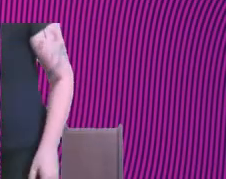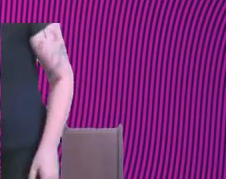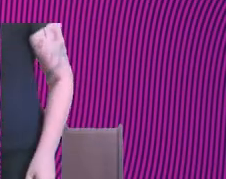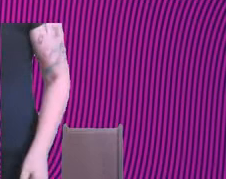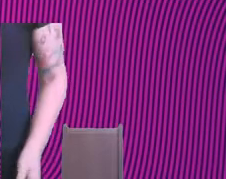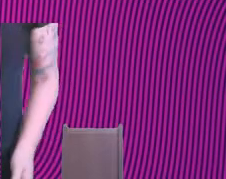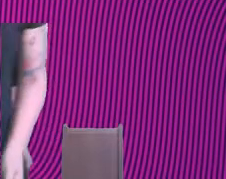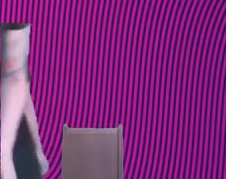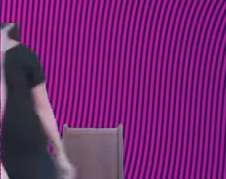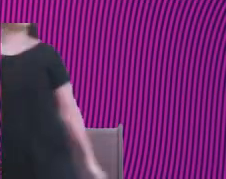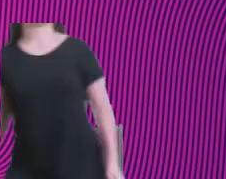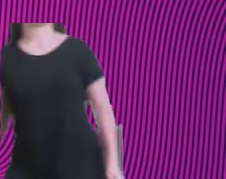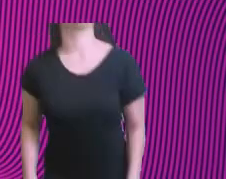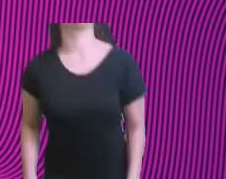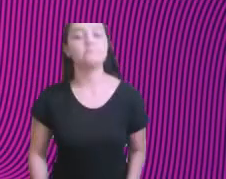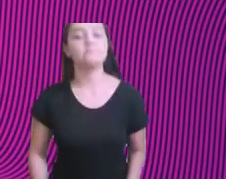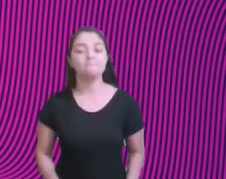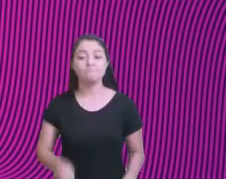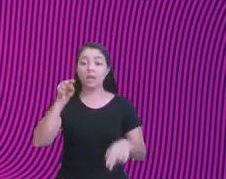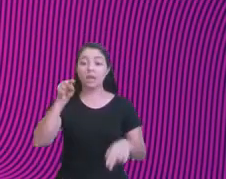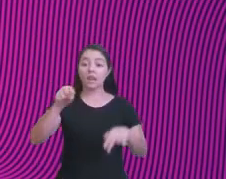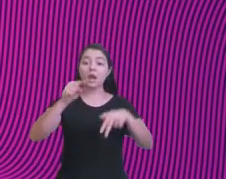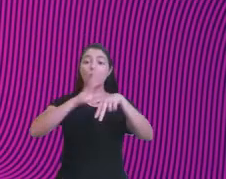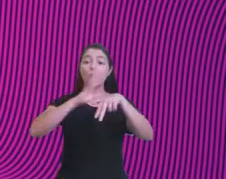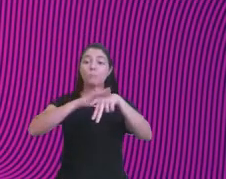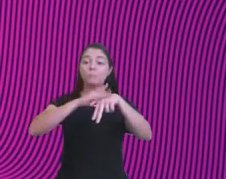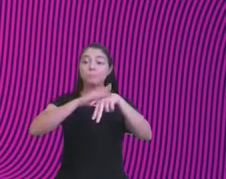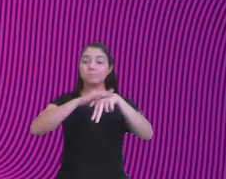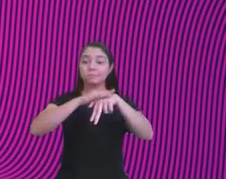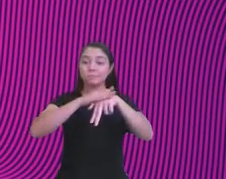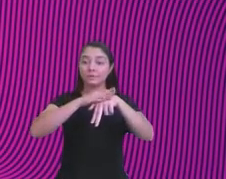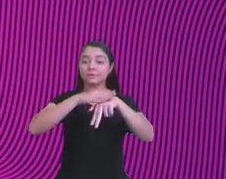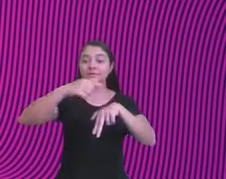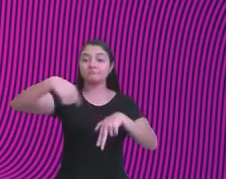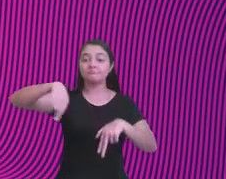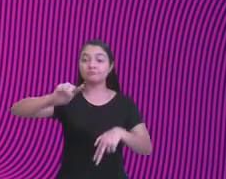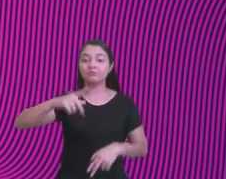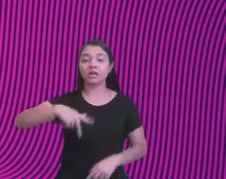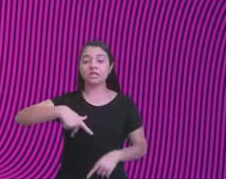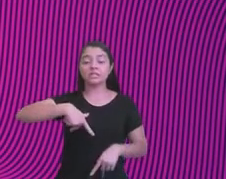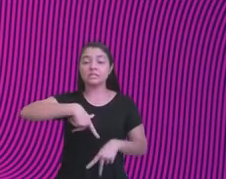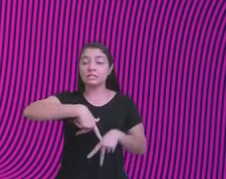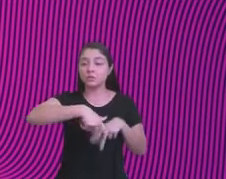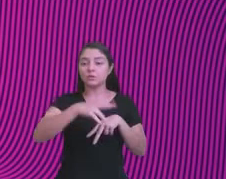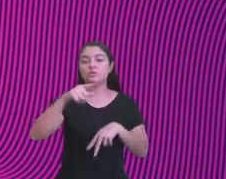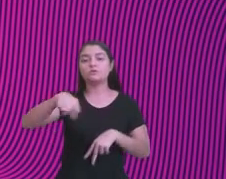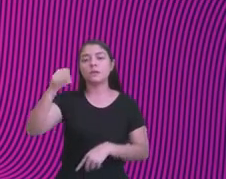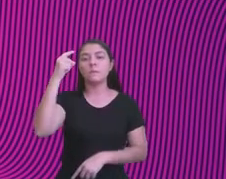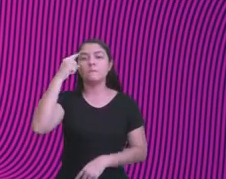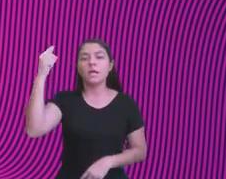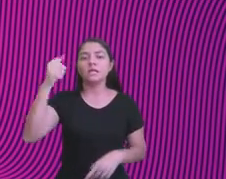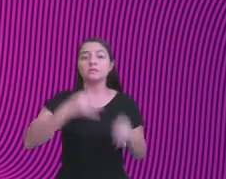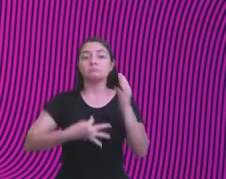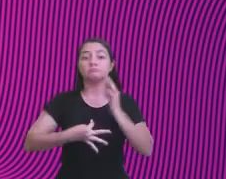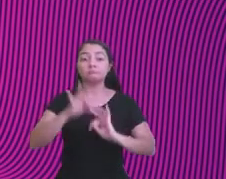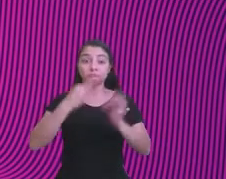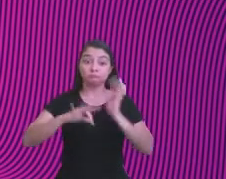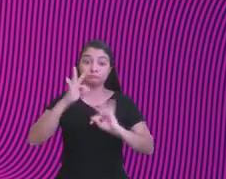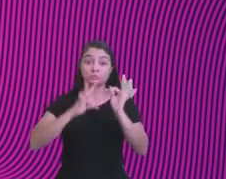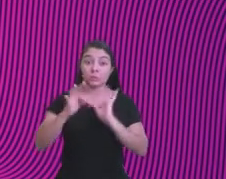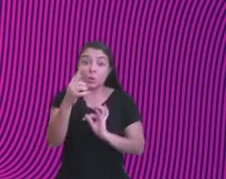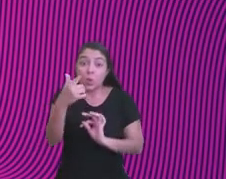cirurgia, você pensaria em realizar algum tratamento adjuvante após